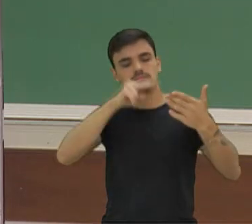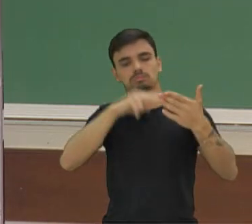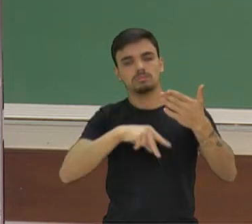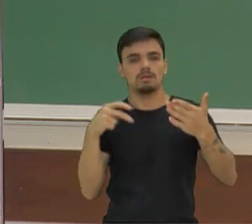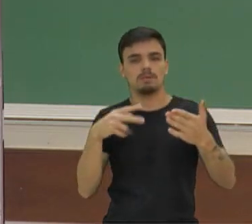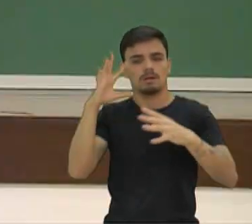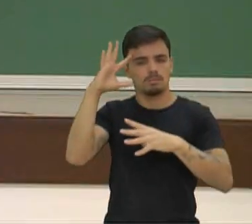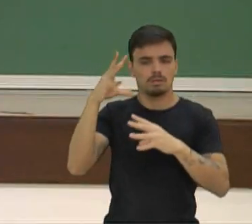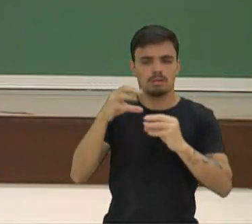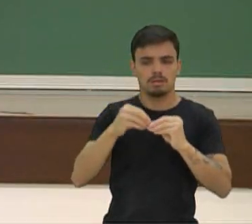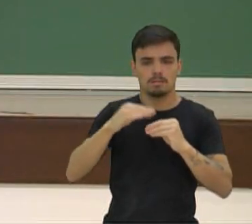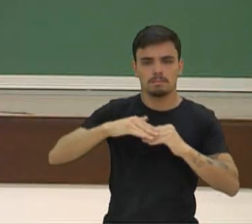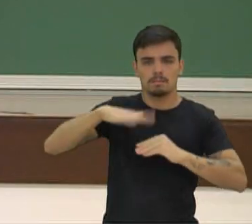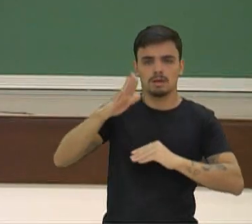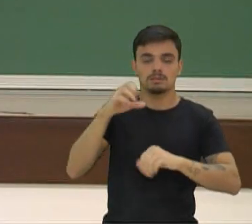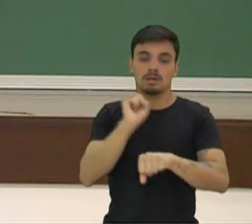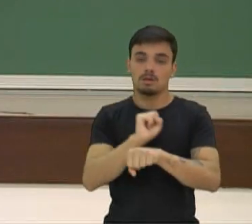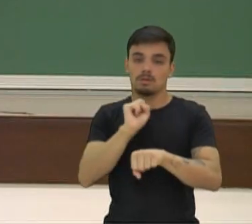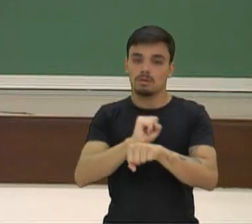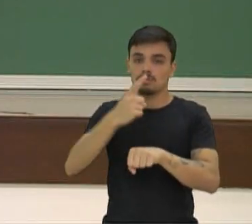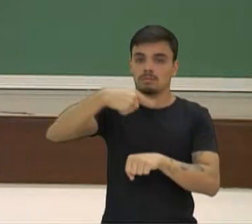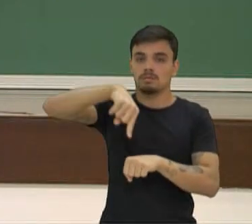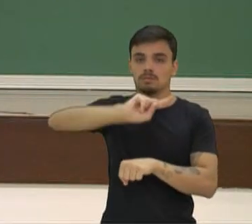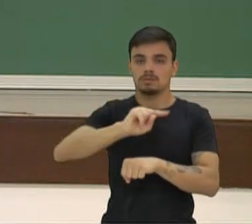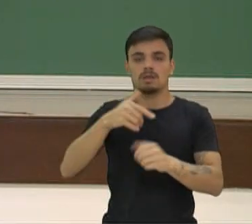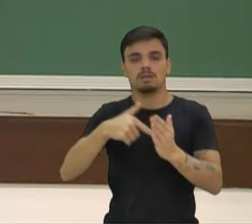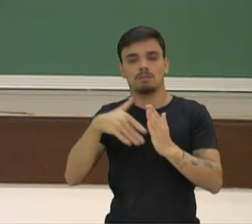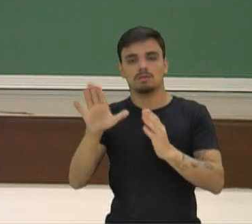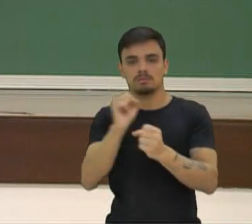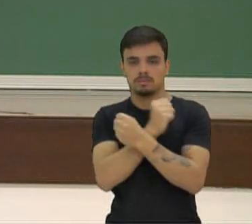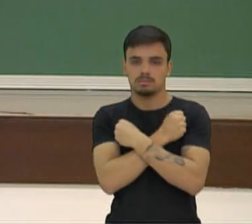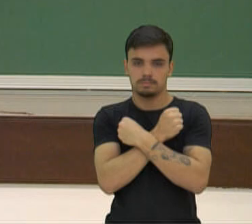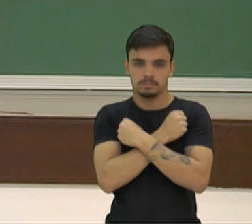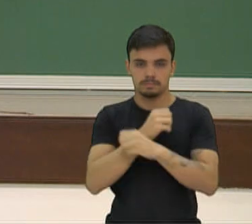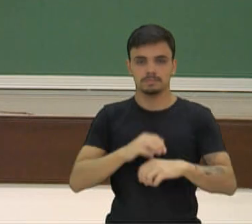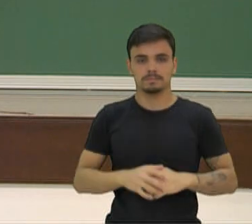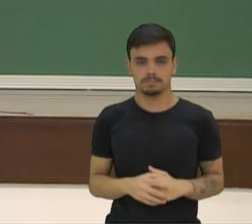estudados para nossa melhor compreensão. E eu espero vocês até a próxima aula. Forte abraço!